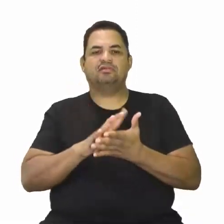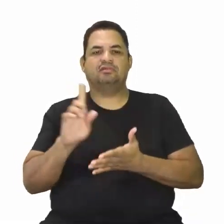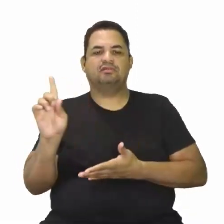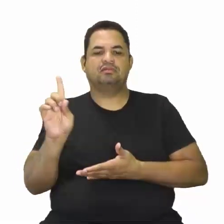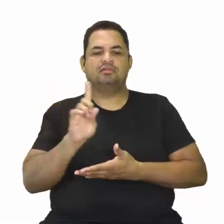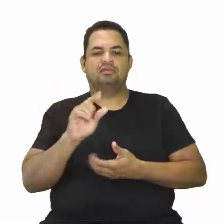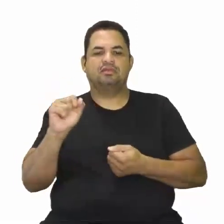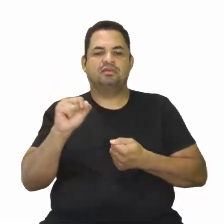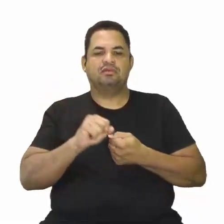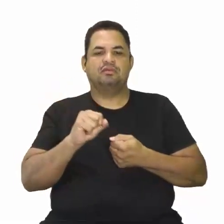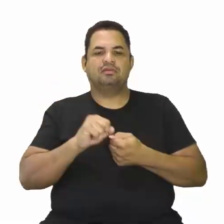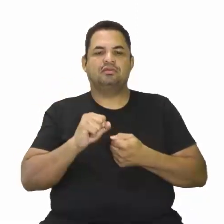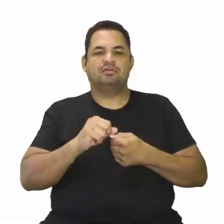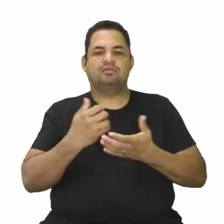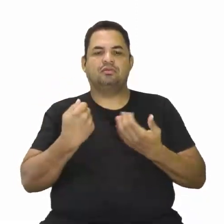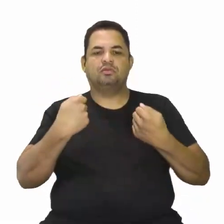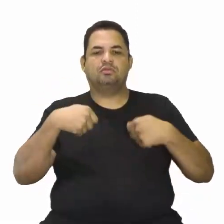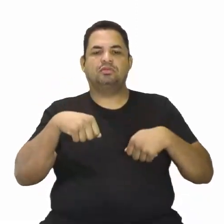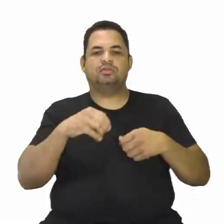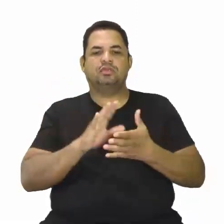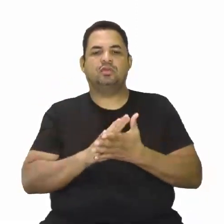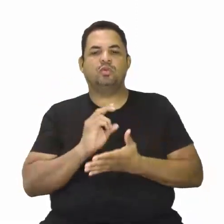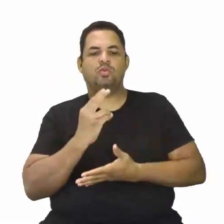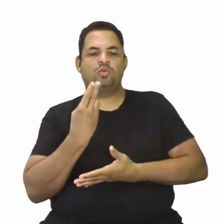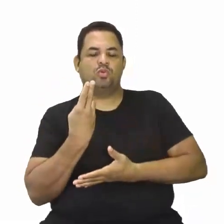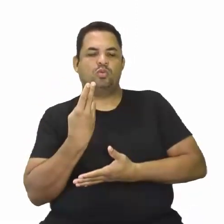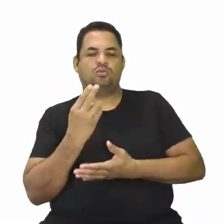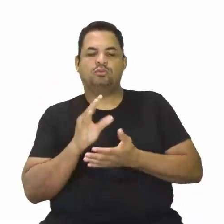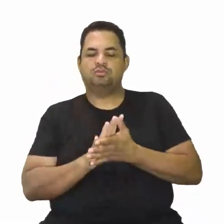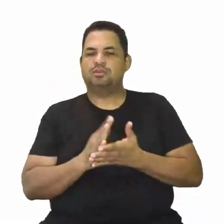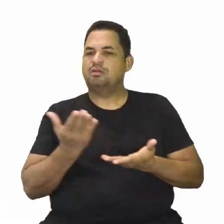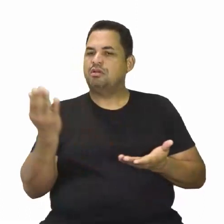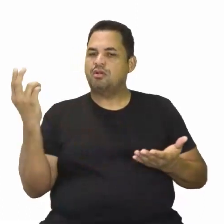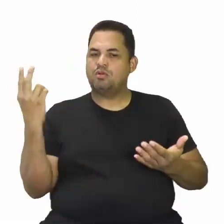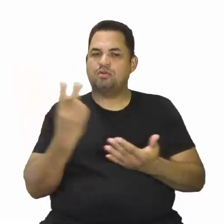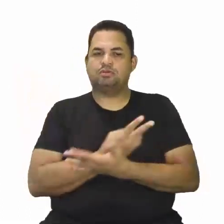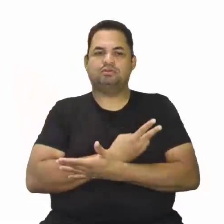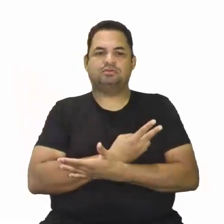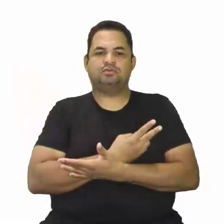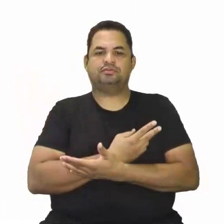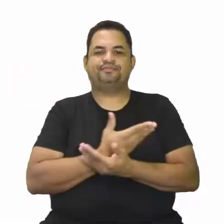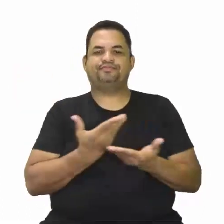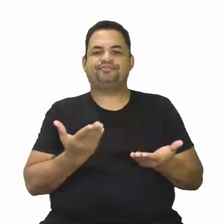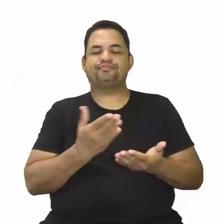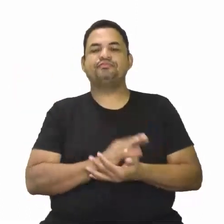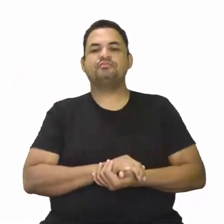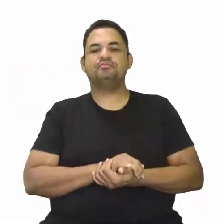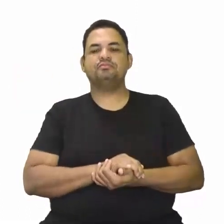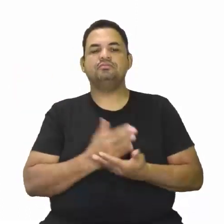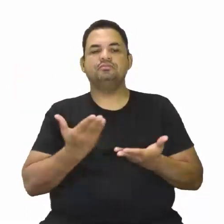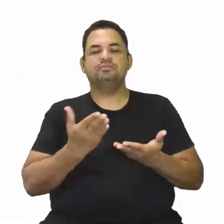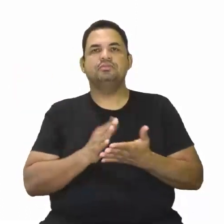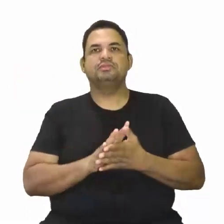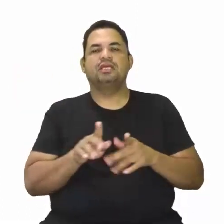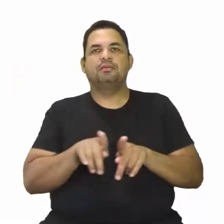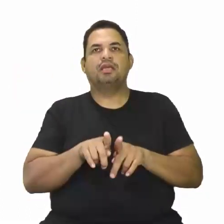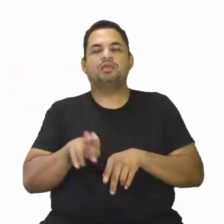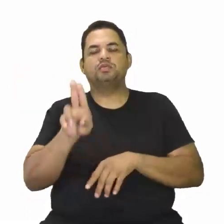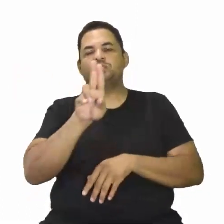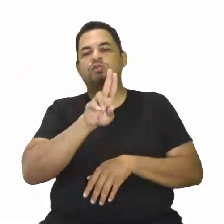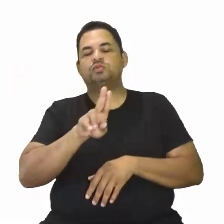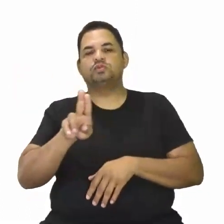que poderá ou não se realizar. Ele também costuma ser utilizado